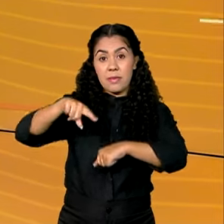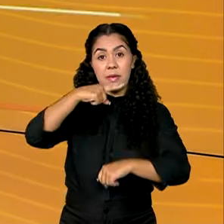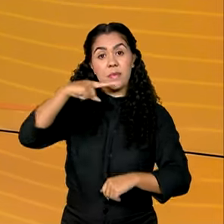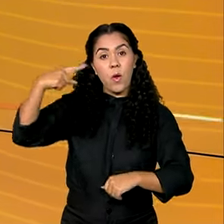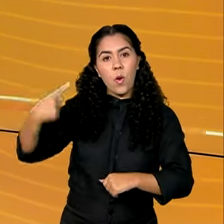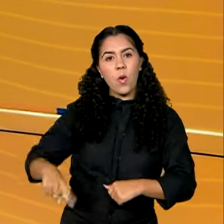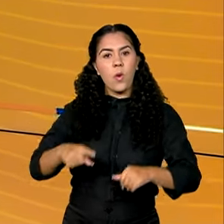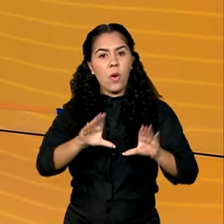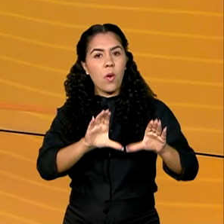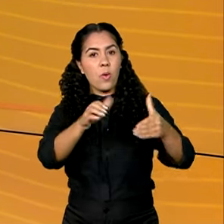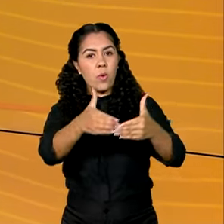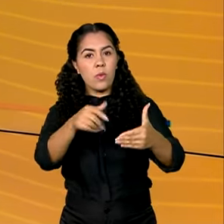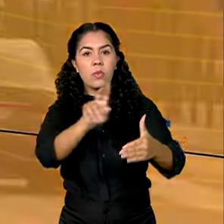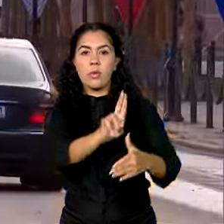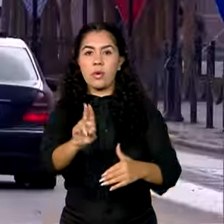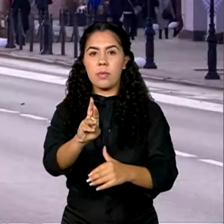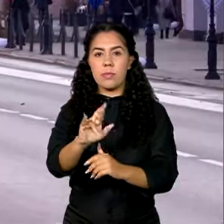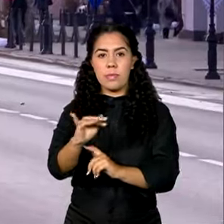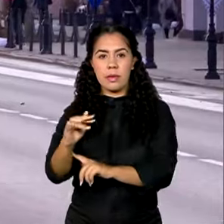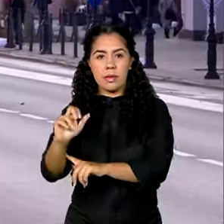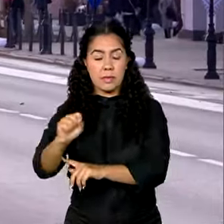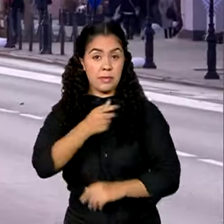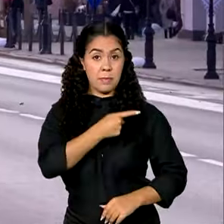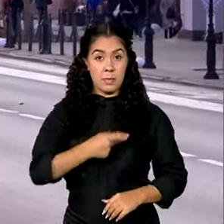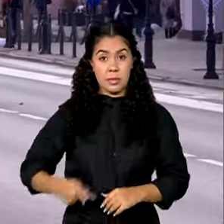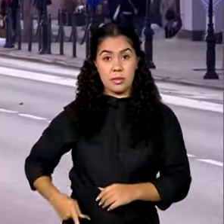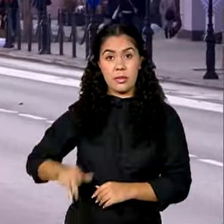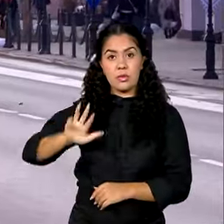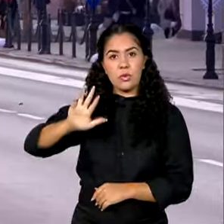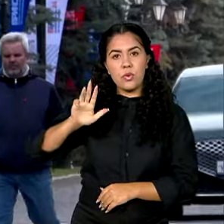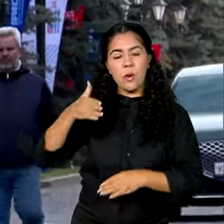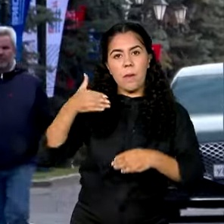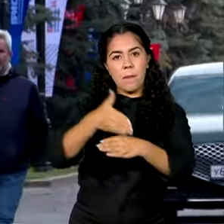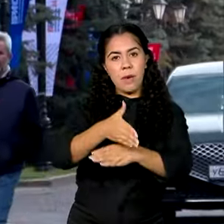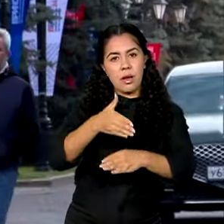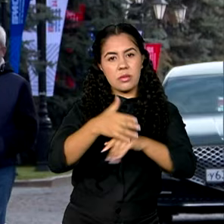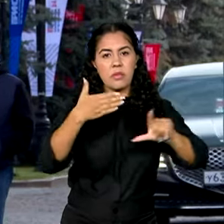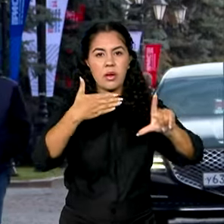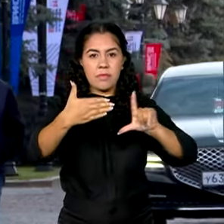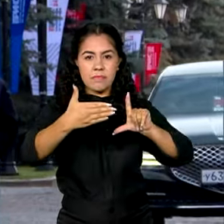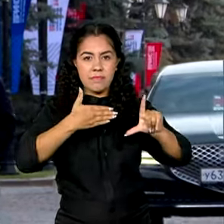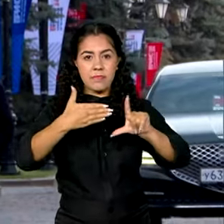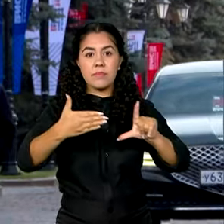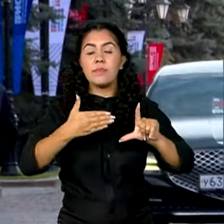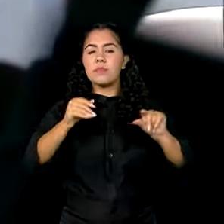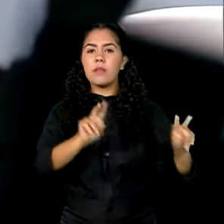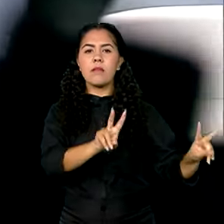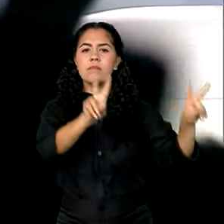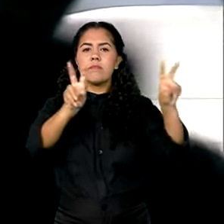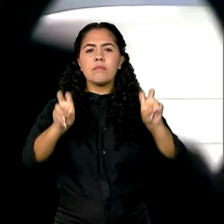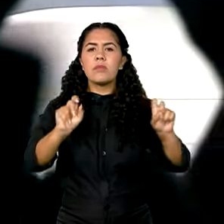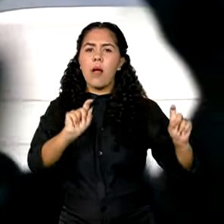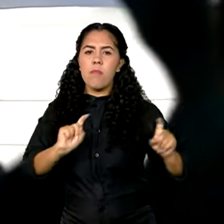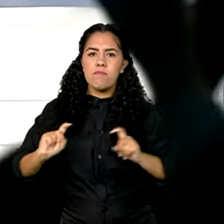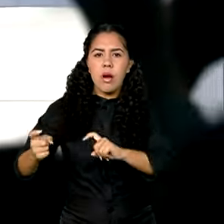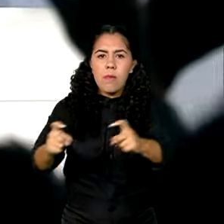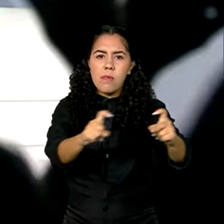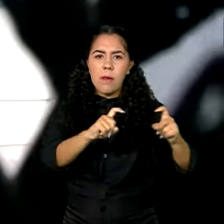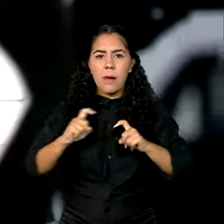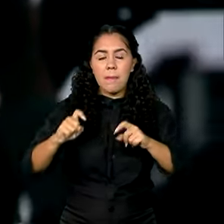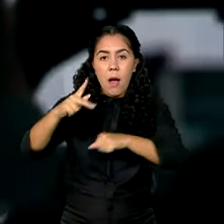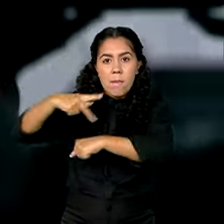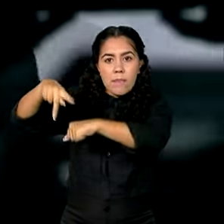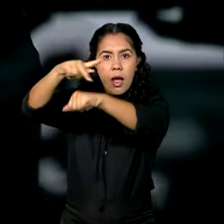Rússia, a cúpula dos BRICS. Presidente Lula participa do encontro por videoconferência. Em pauta, a expansão do grupo e